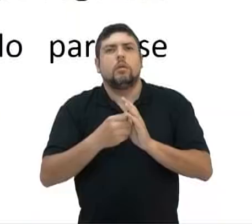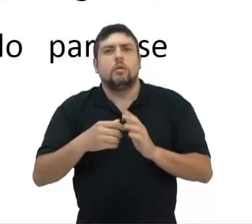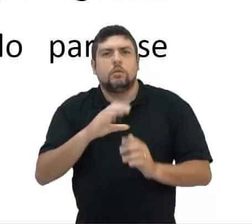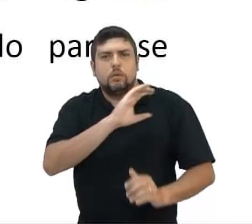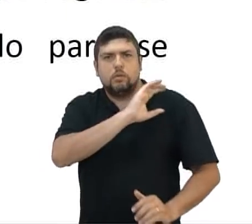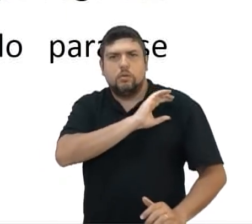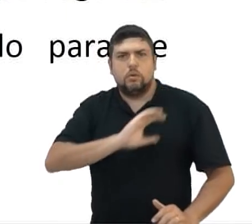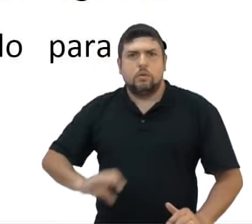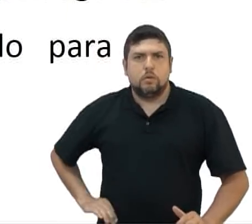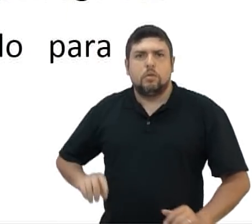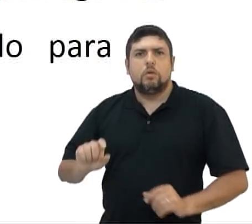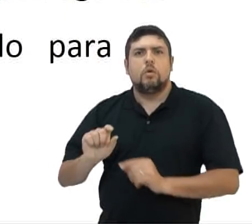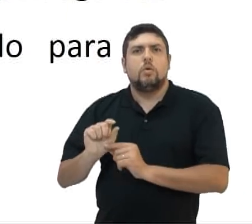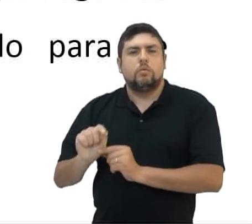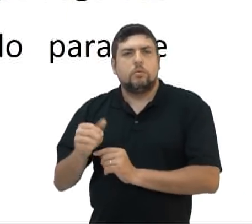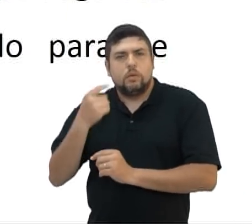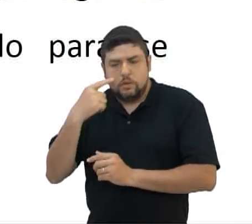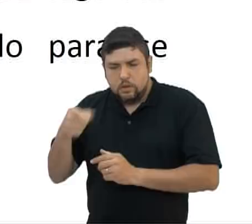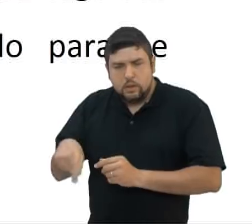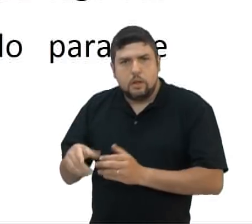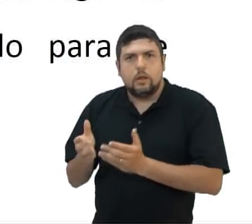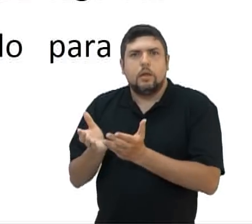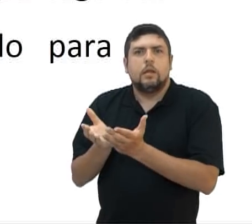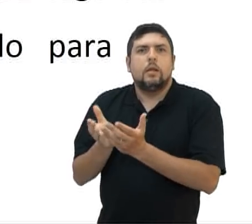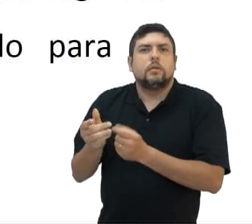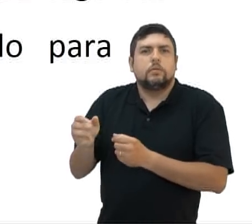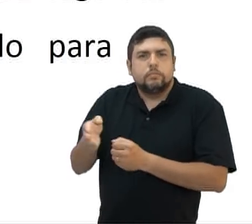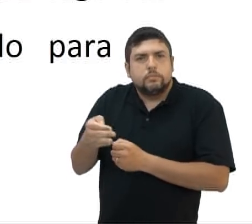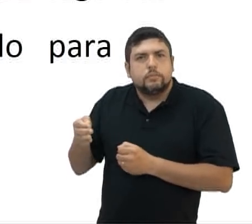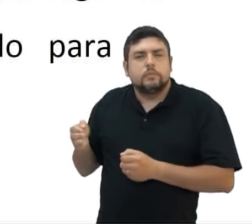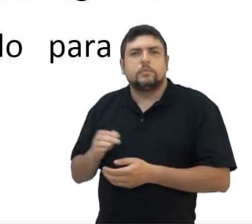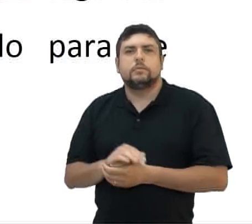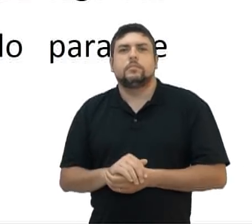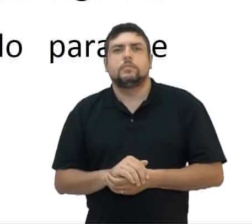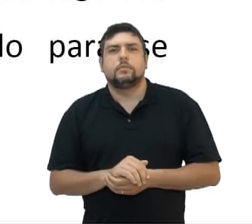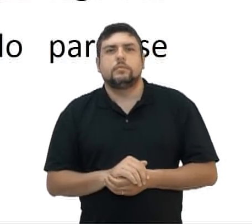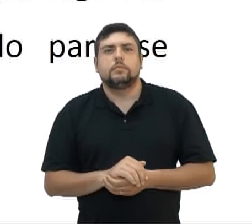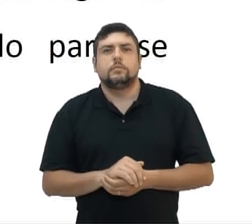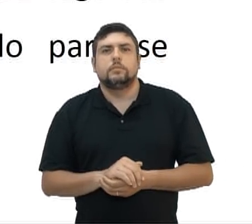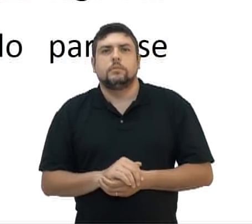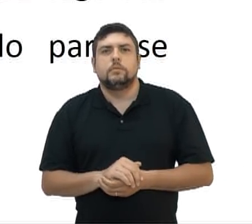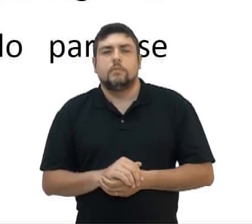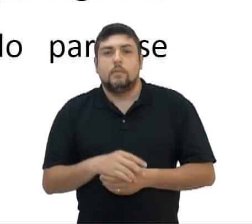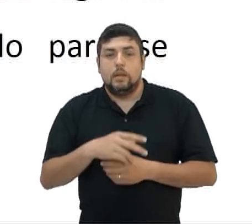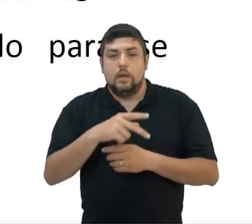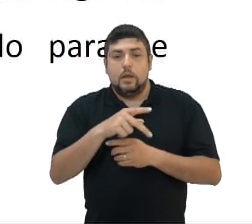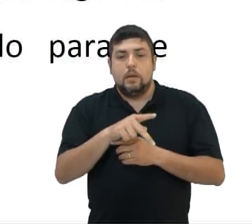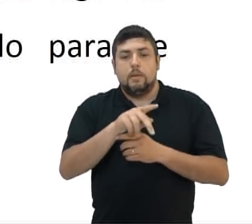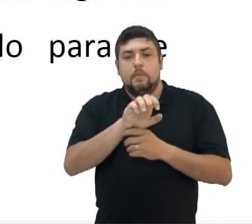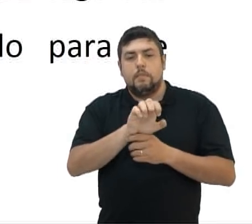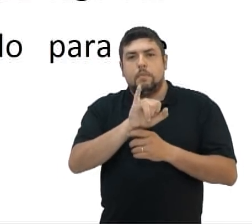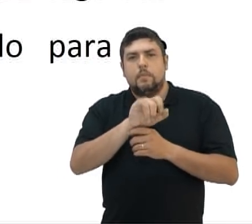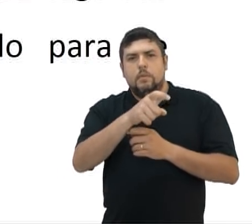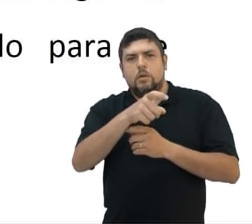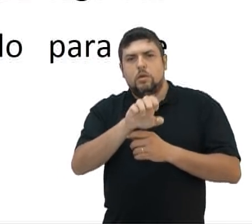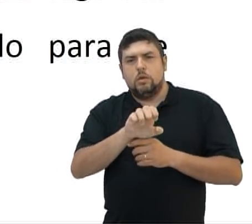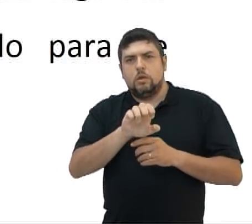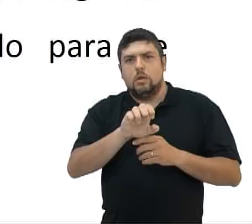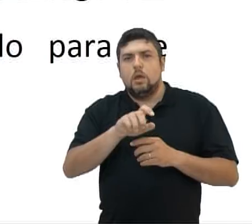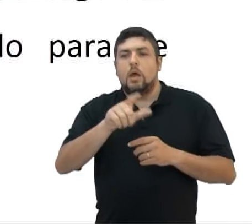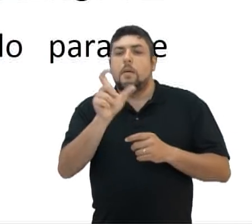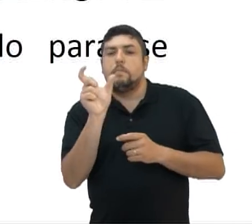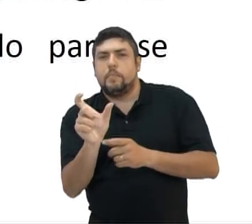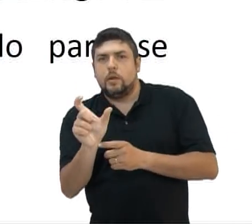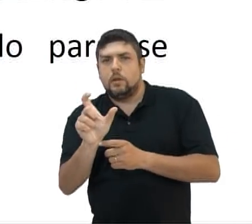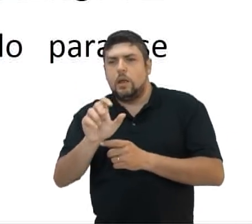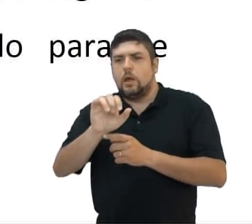Significa, o peixe, a palavra peixe está aqui do lado, então, ictis. E o ictis significa